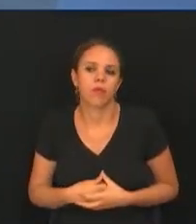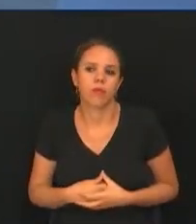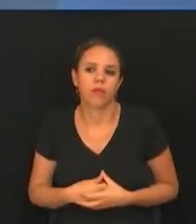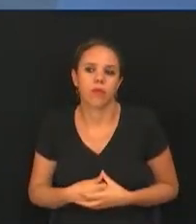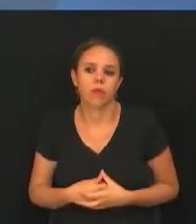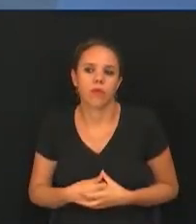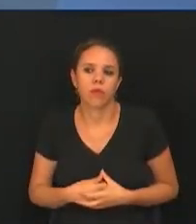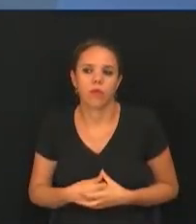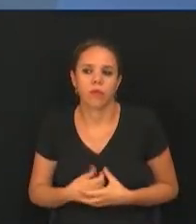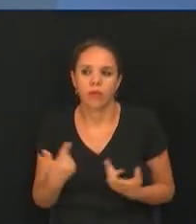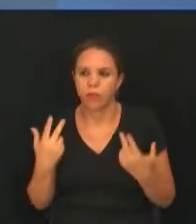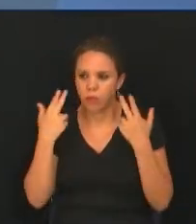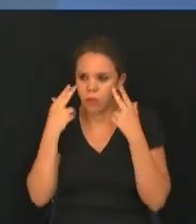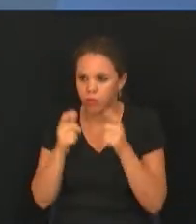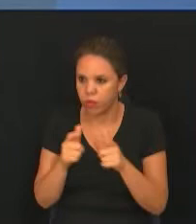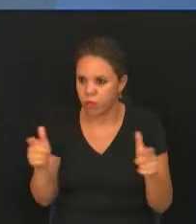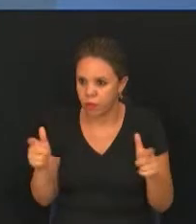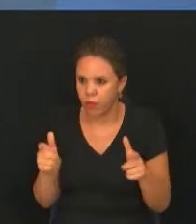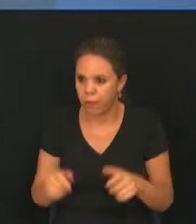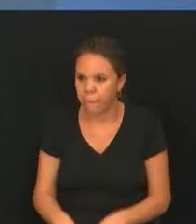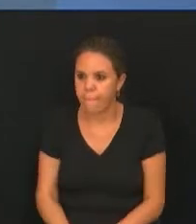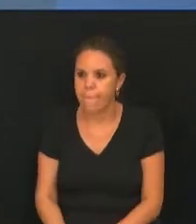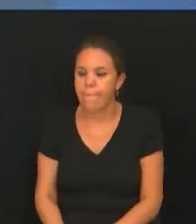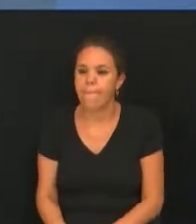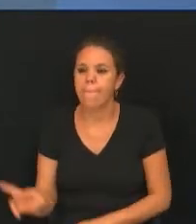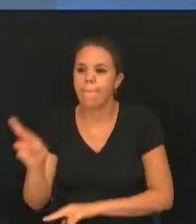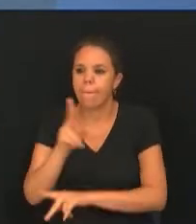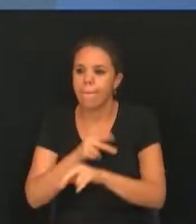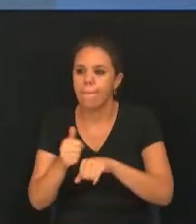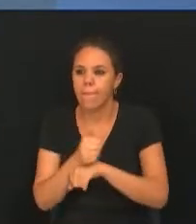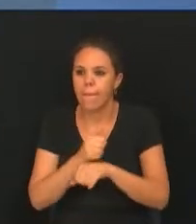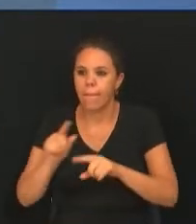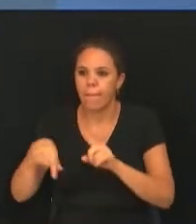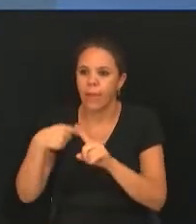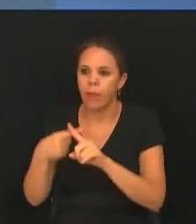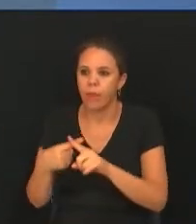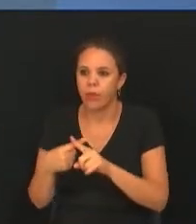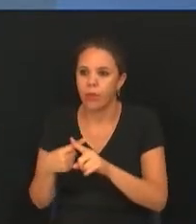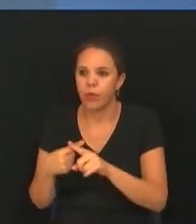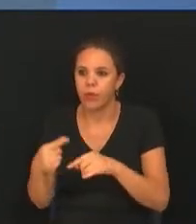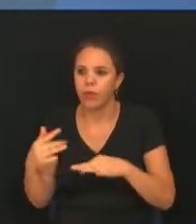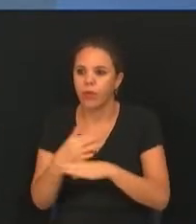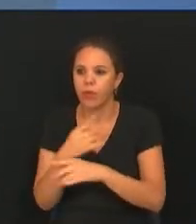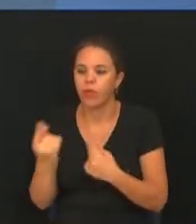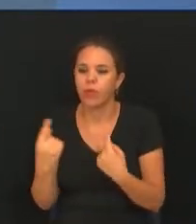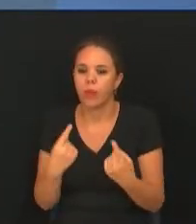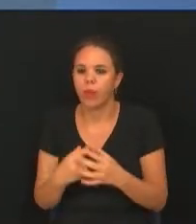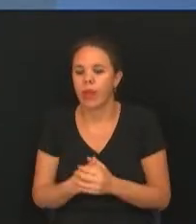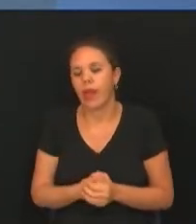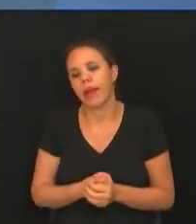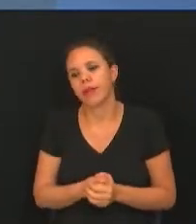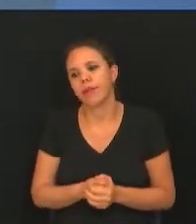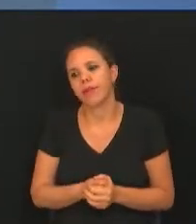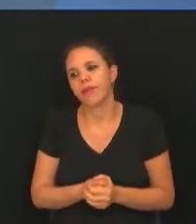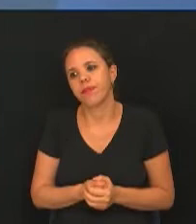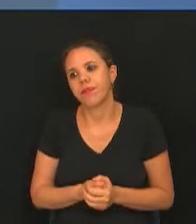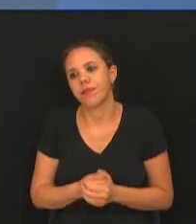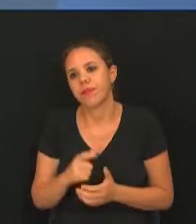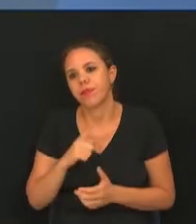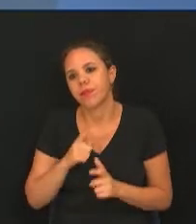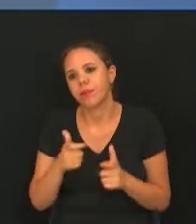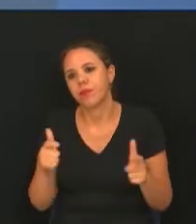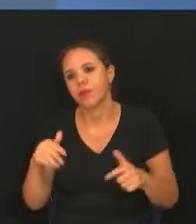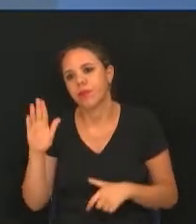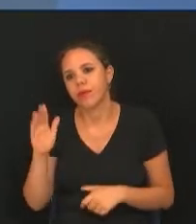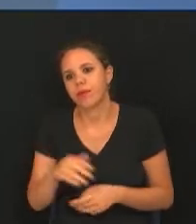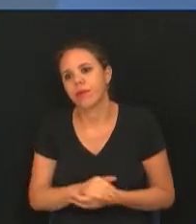é uma coisa muito mais ampla, envolve diversos setores além do urbanístico, né? Então, ele tem uma abrangência muito